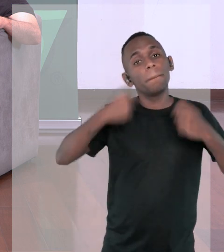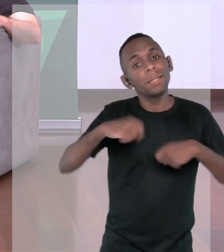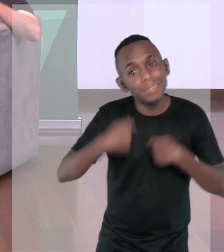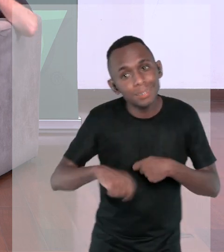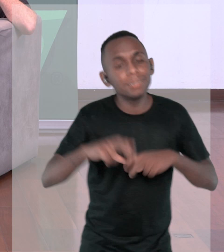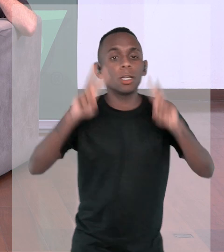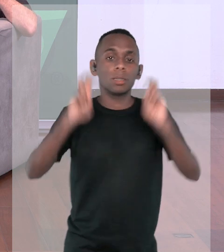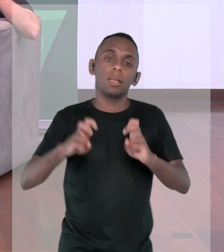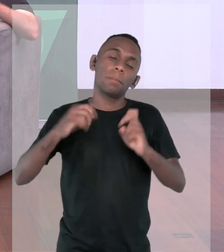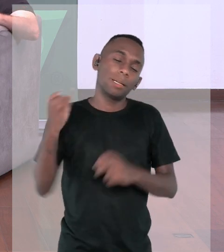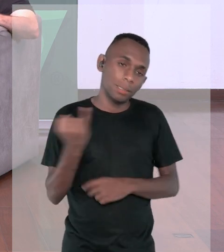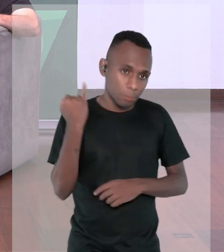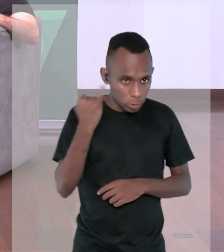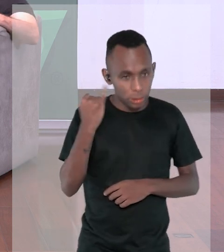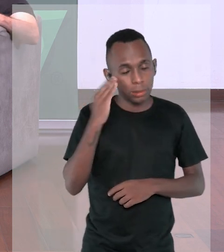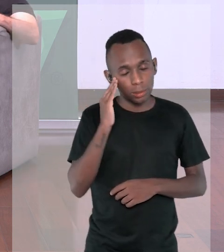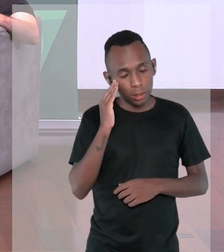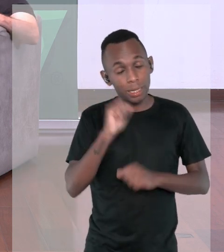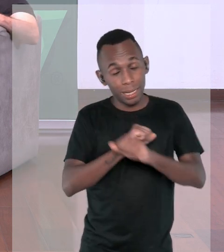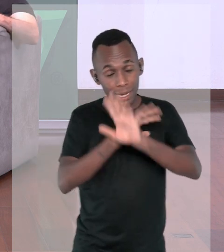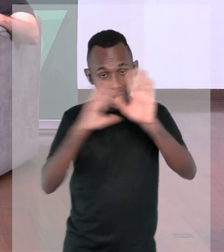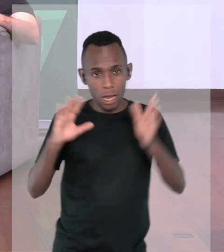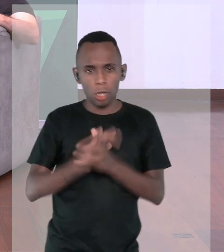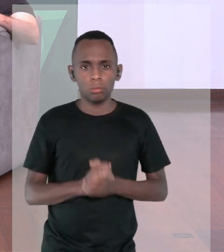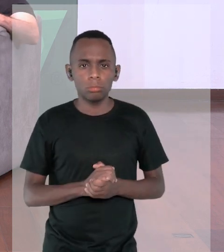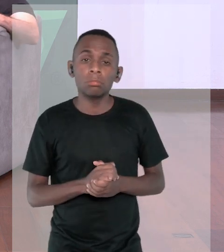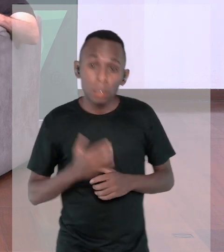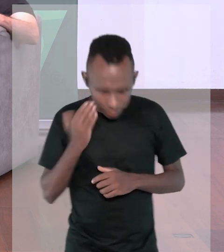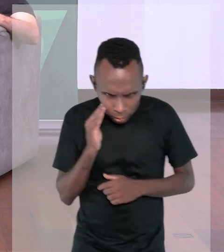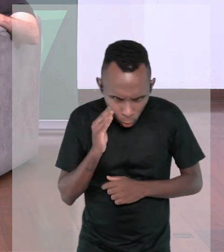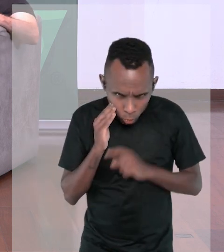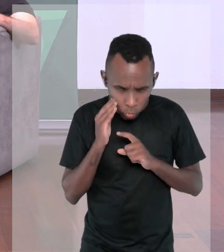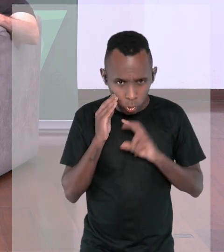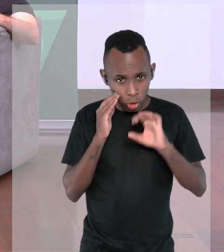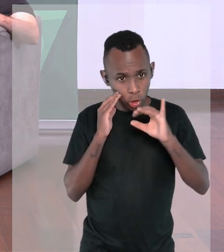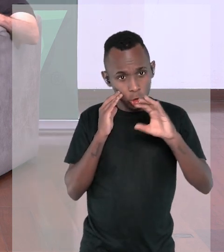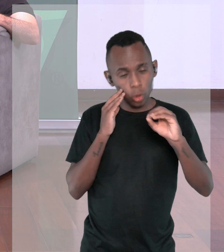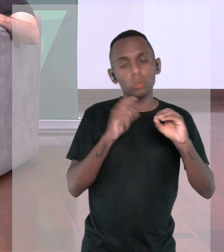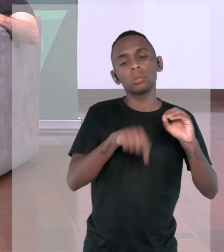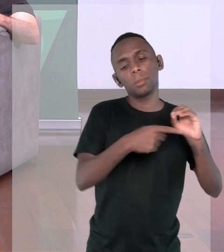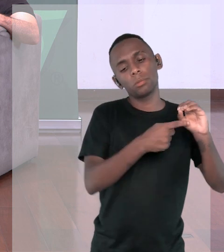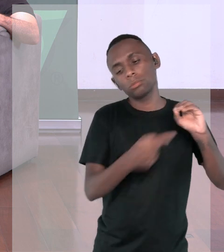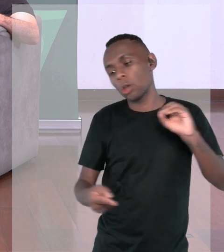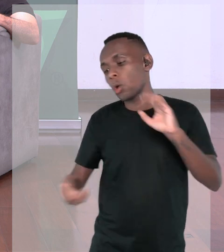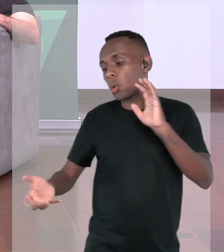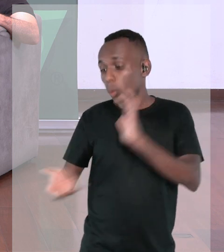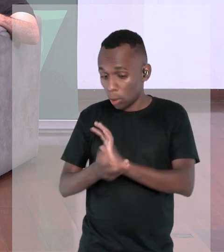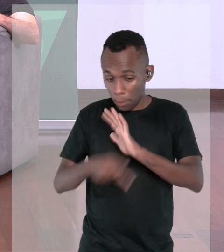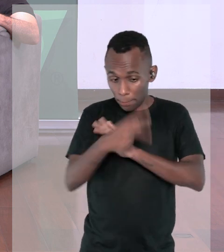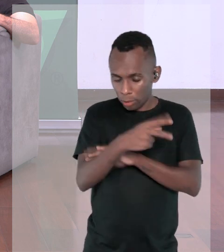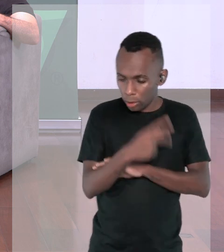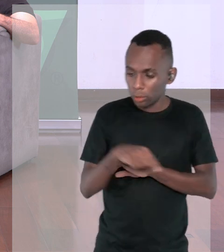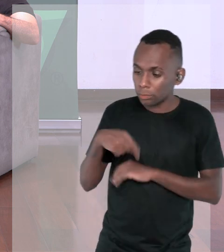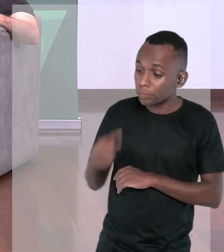entender esta questão. Chico, é isso. Entendeu, Chico? Aí o Chico desce para a equipe dele.